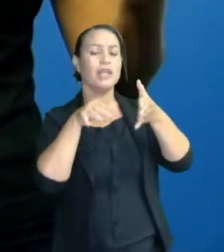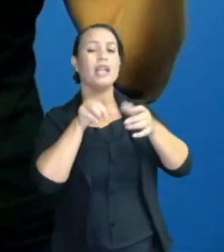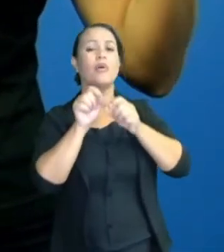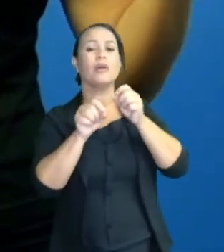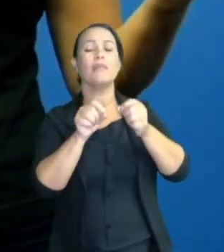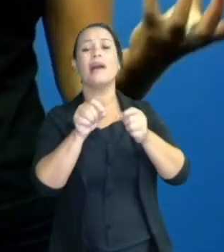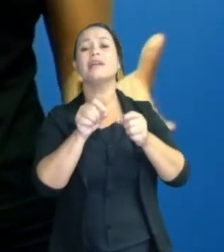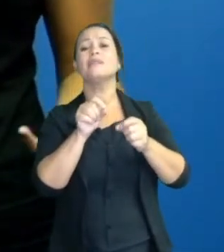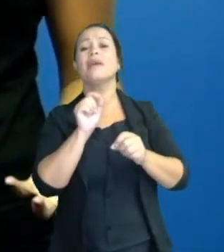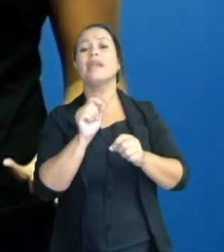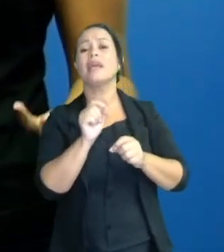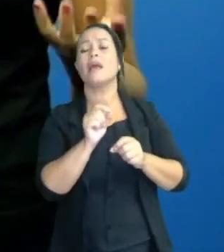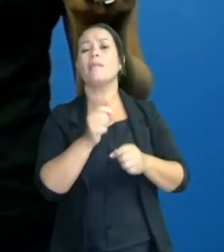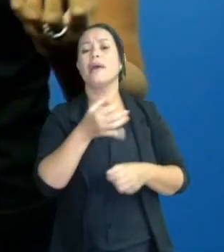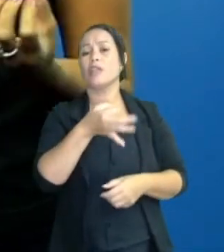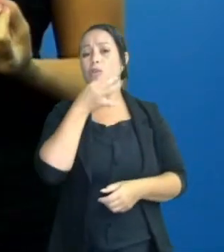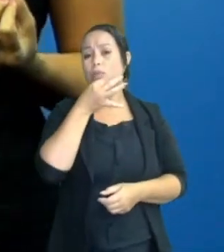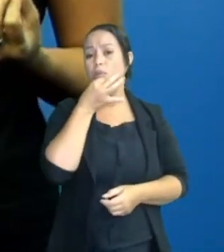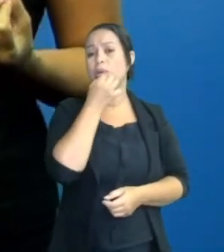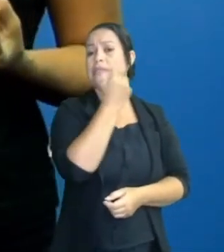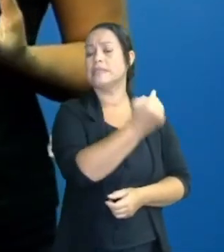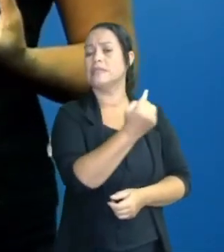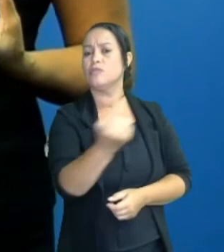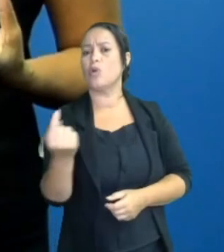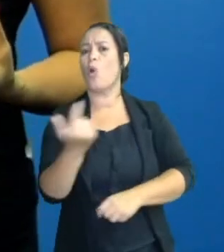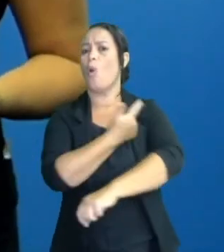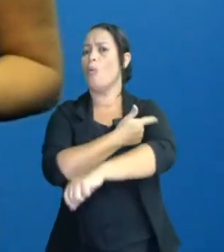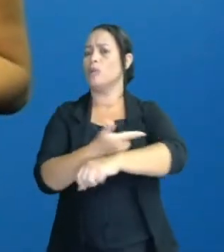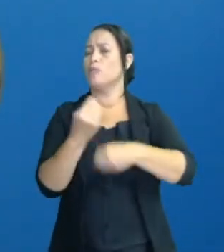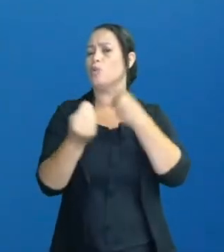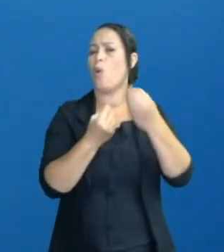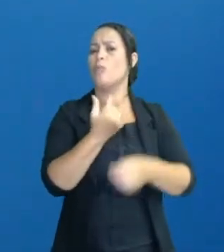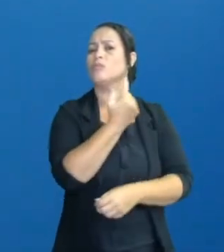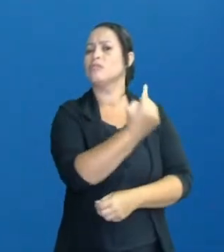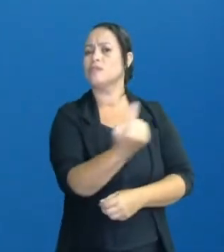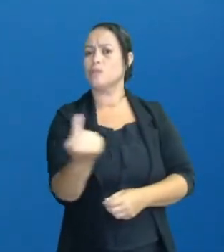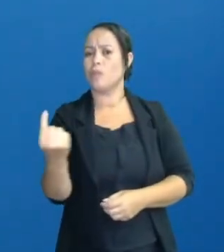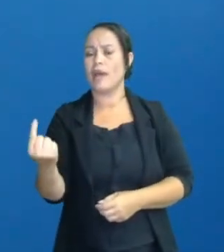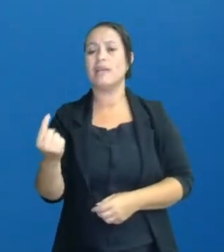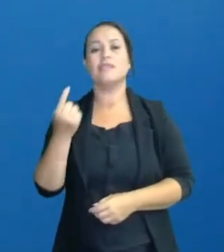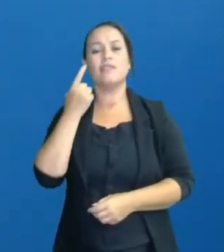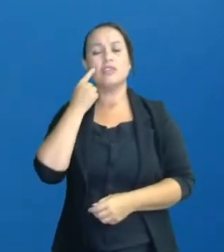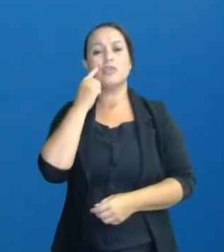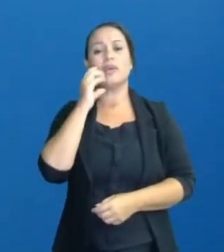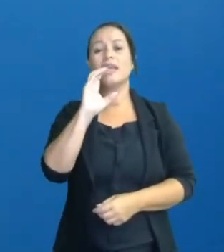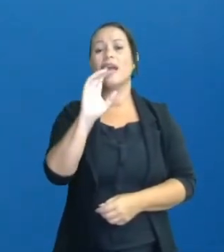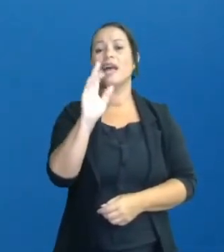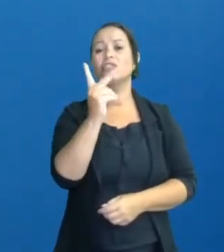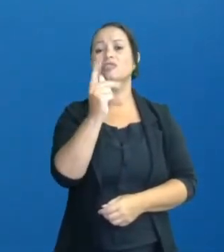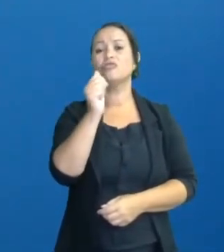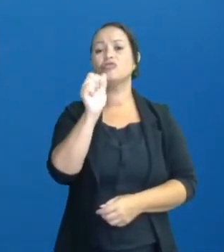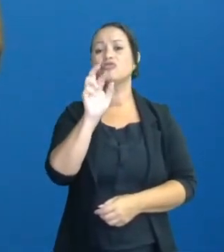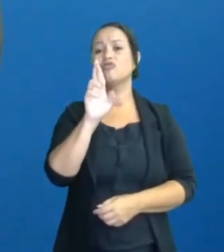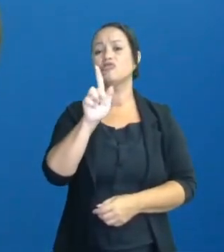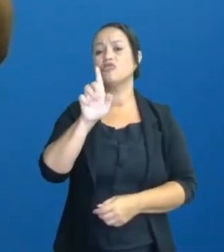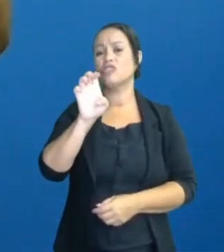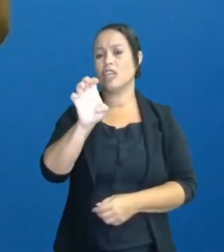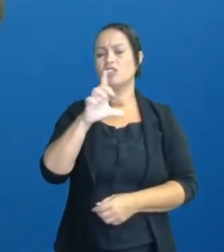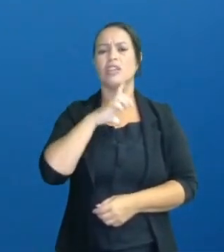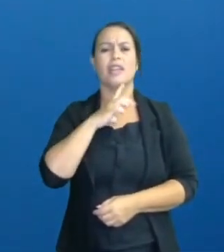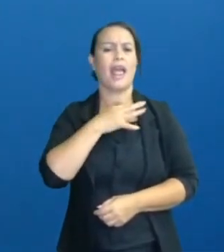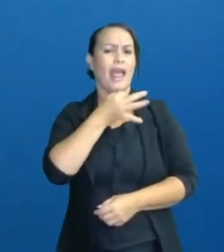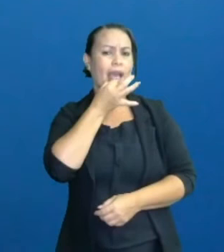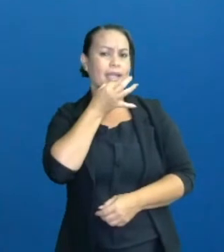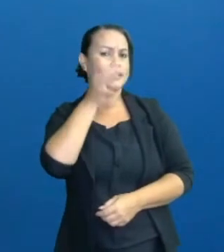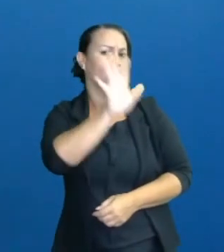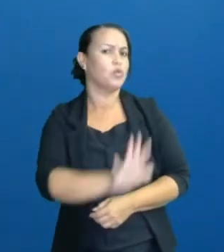as críticas individuais, de comportamentos individuais. Enquanto que a charge, ela faz a crítica